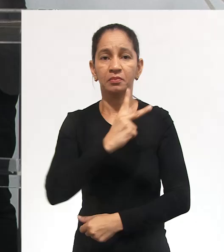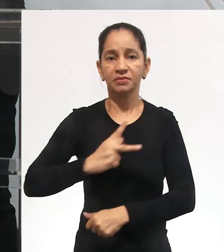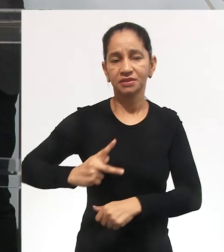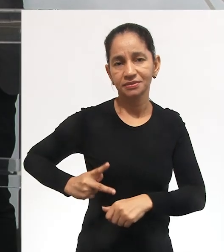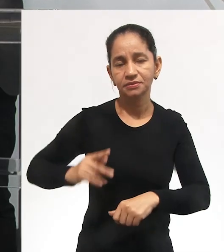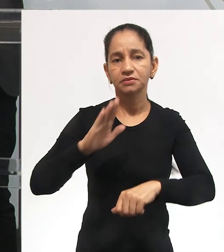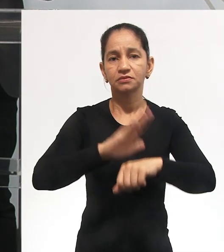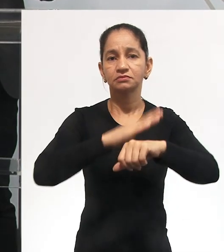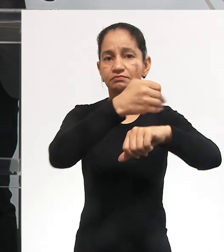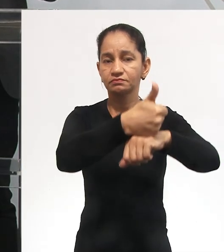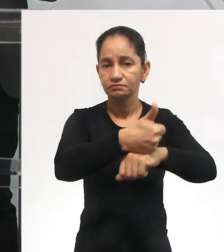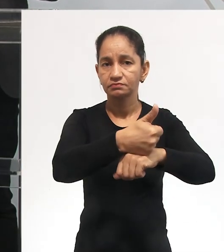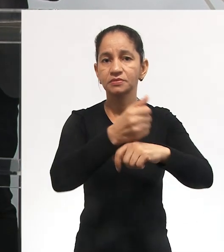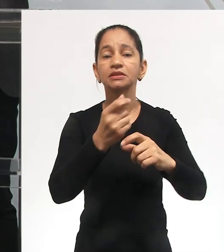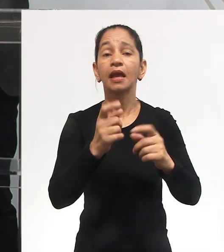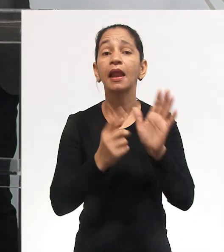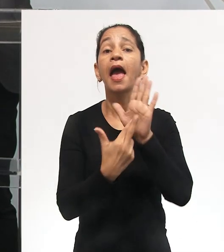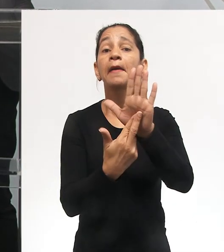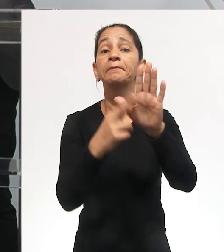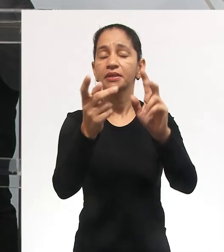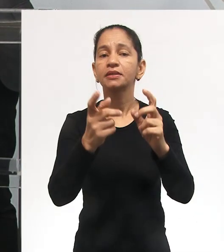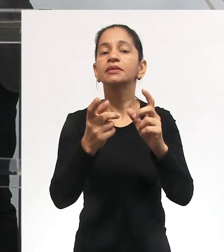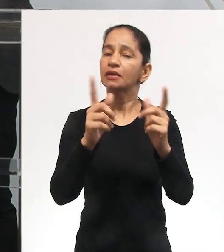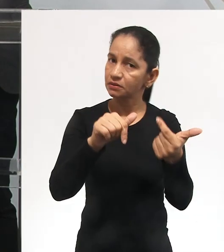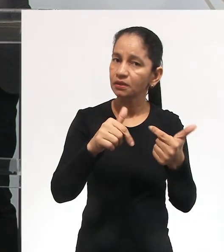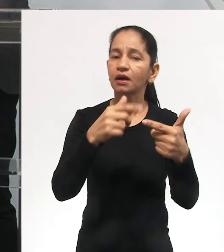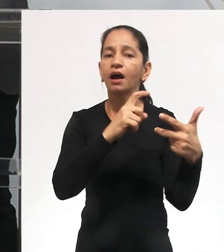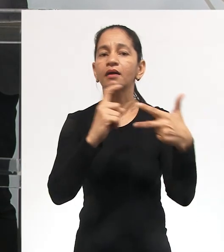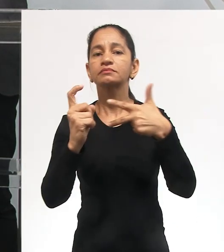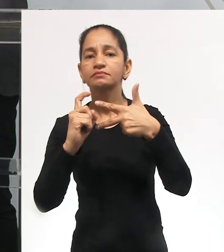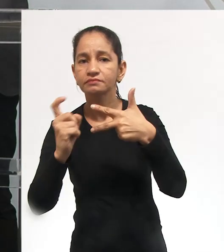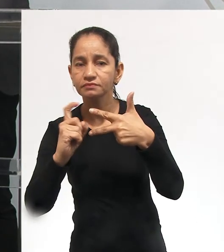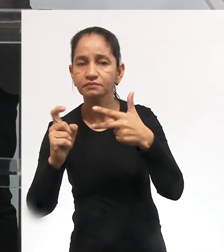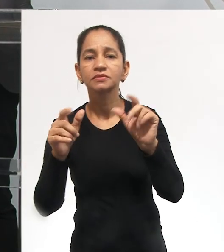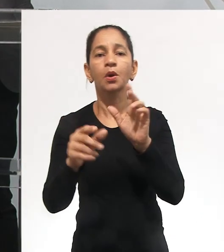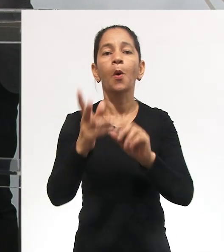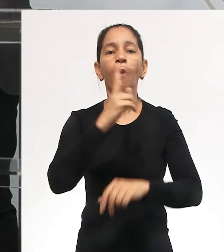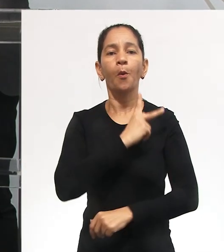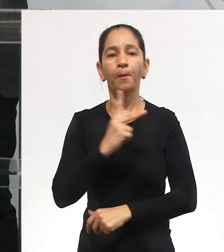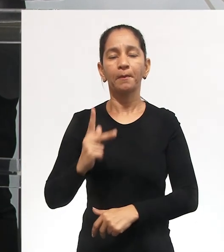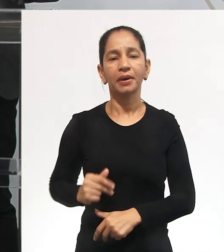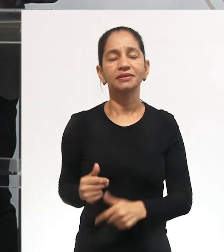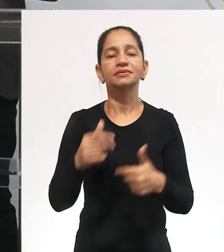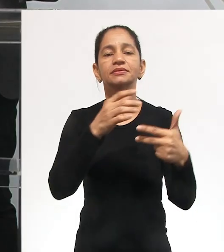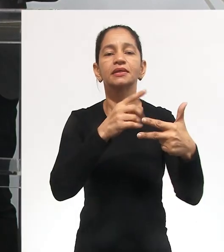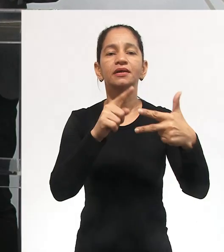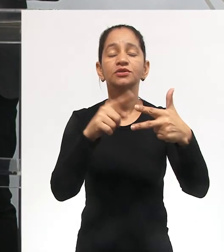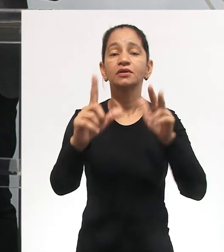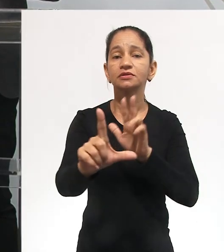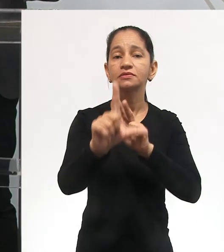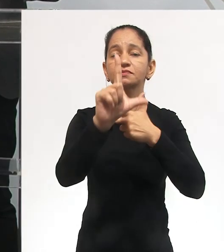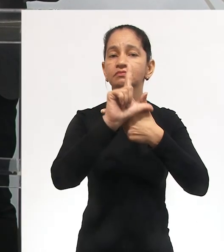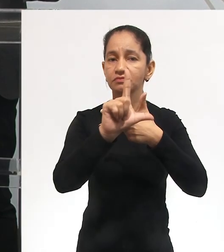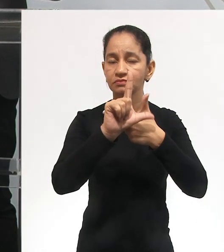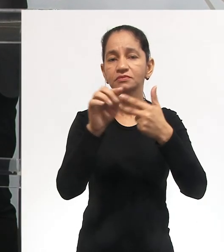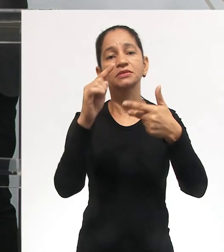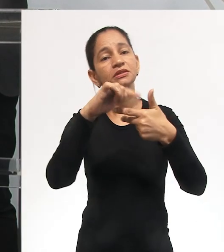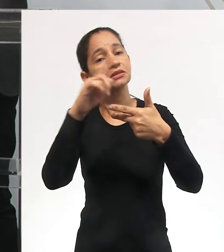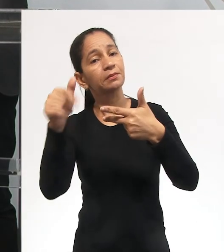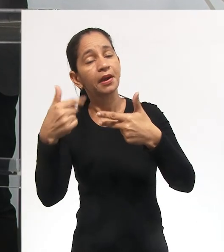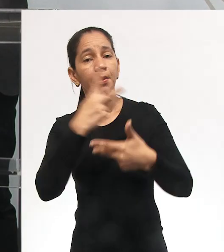que representa o poder executivo, tem o presidente do judiciário também, tem o do legislativo e assim por diante.